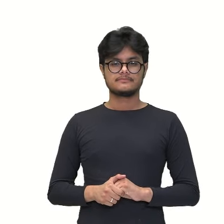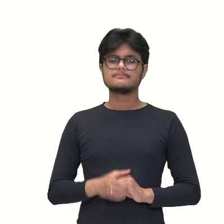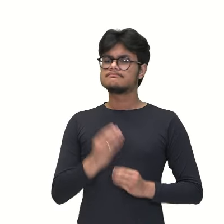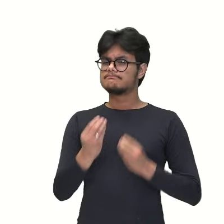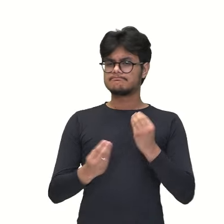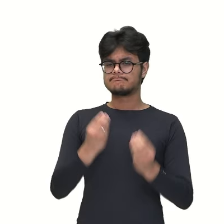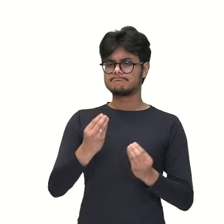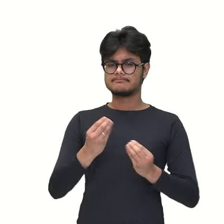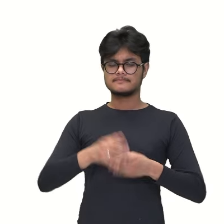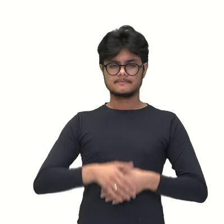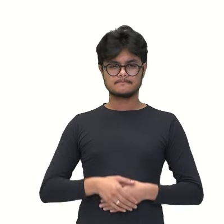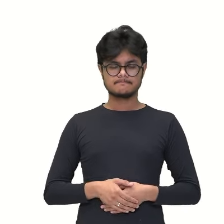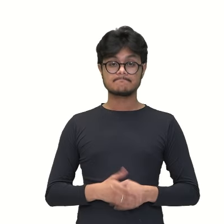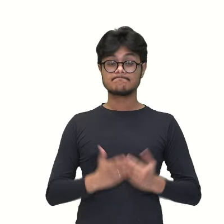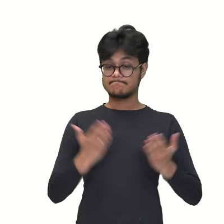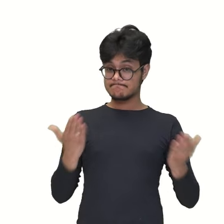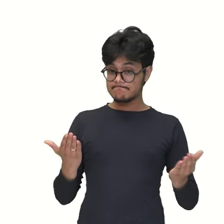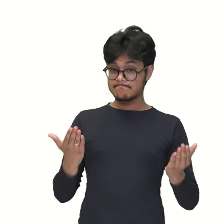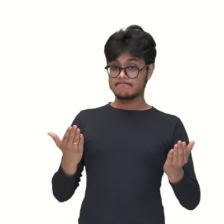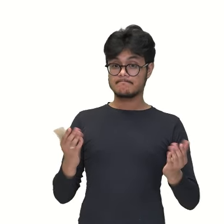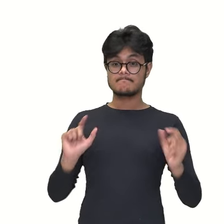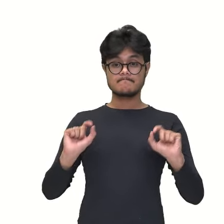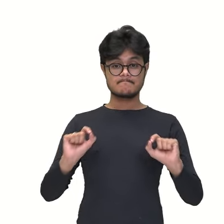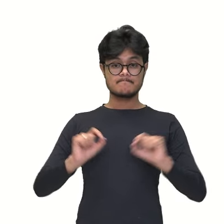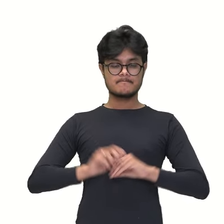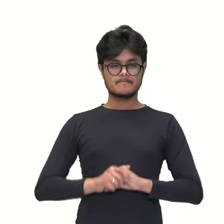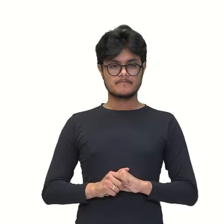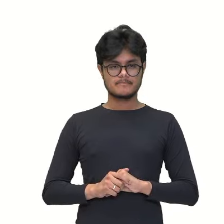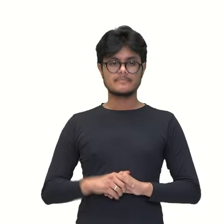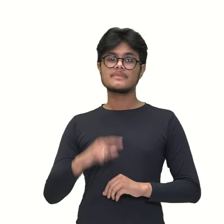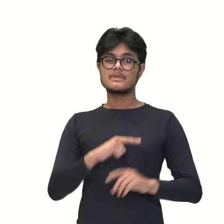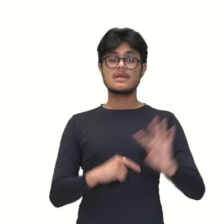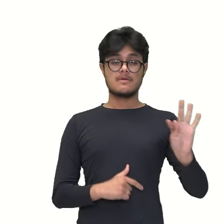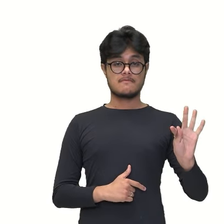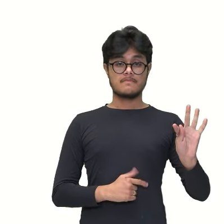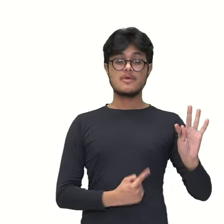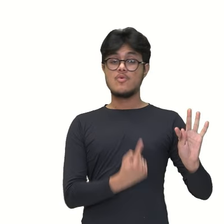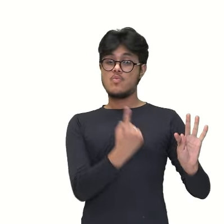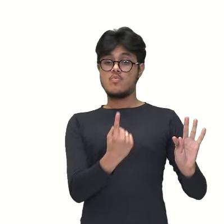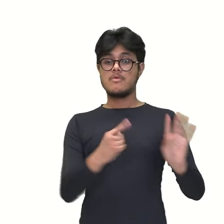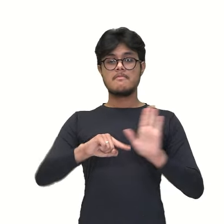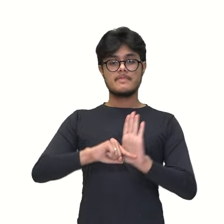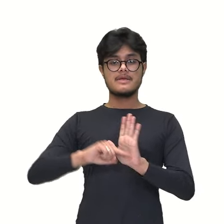acontecer? Então, eu vou pegar 1 menos